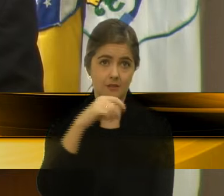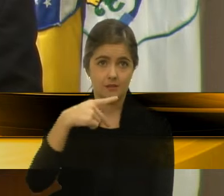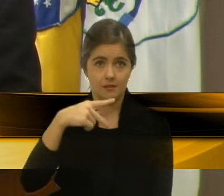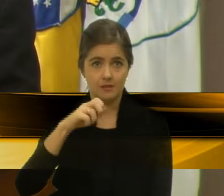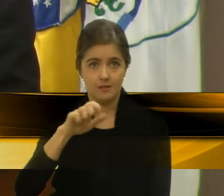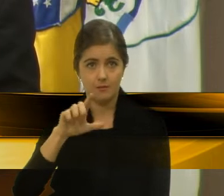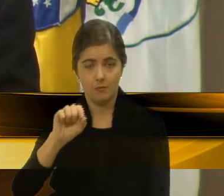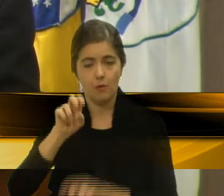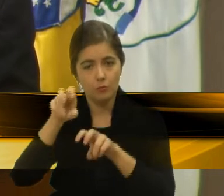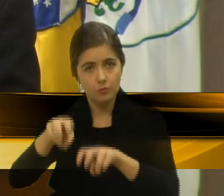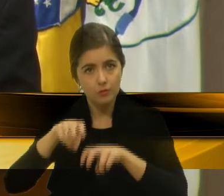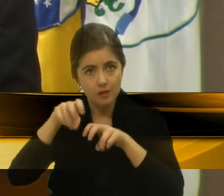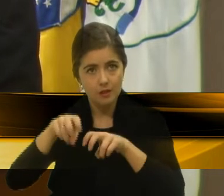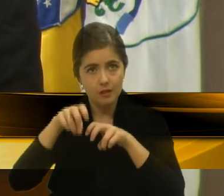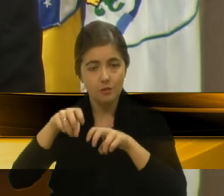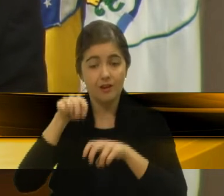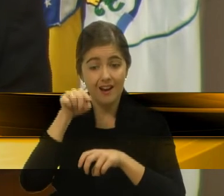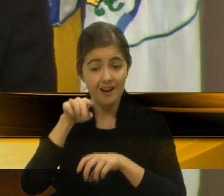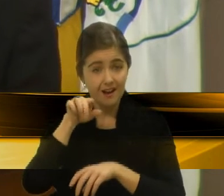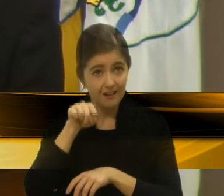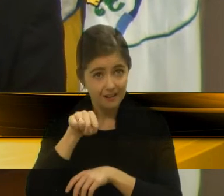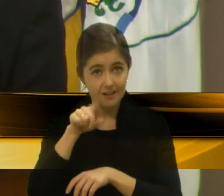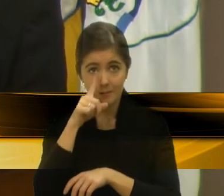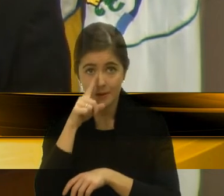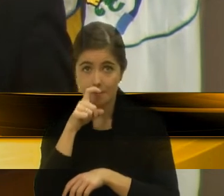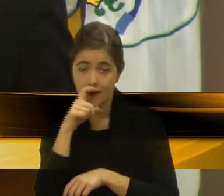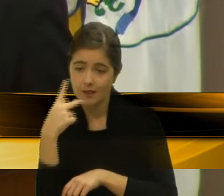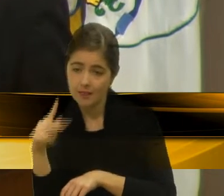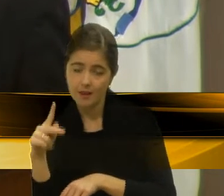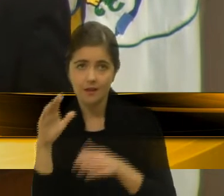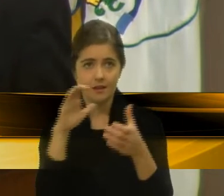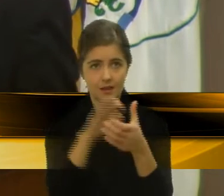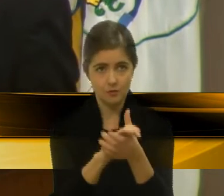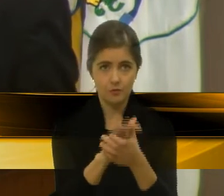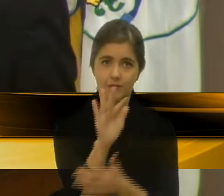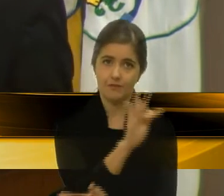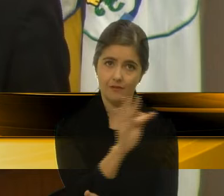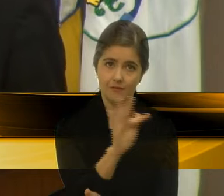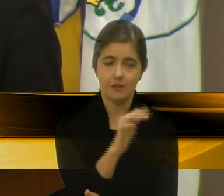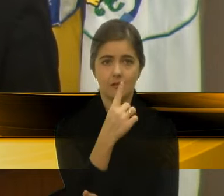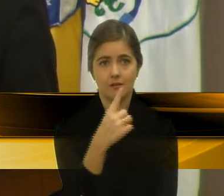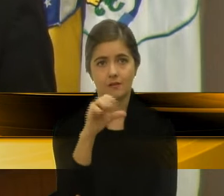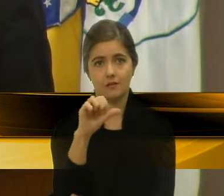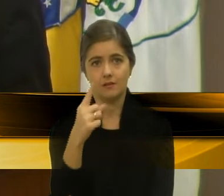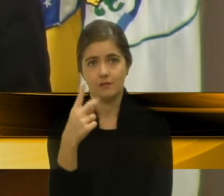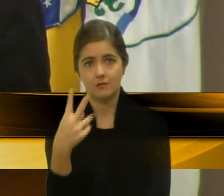foi onde os pais casaram em fevereiro de 1924.